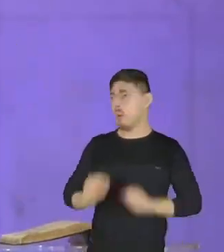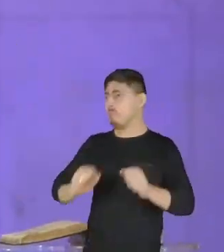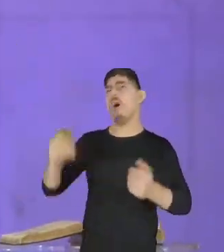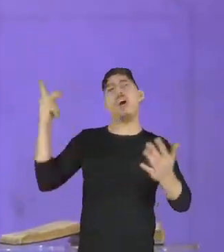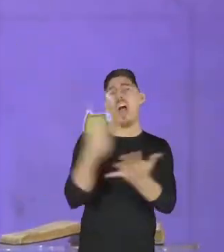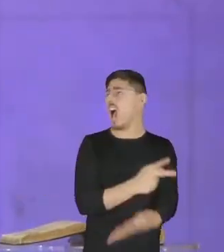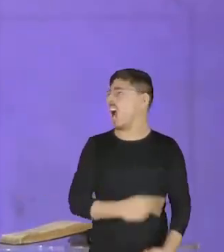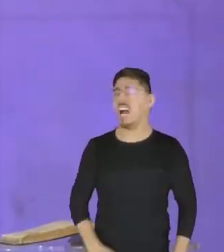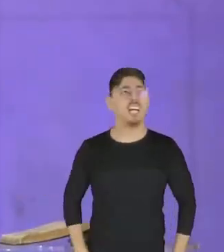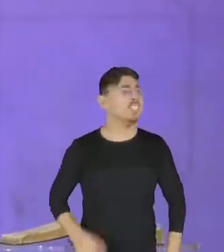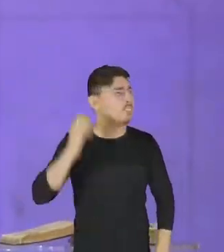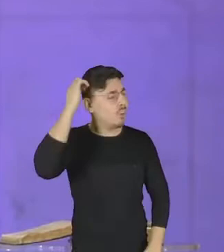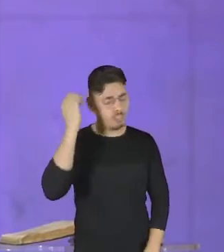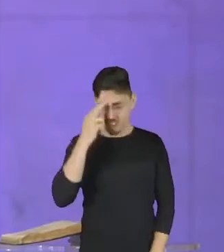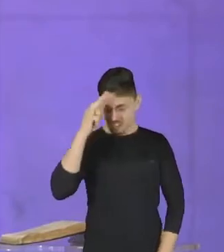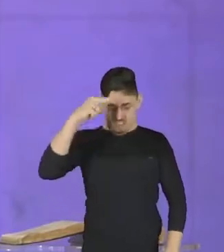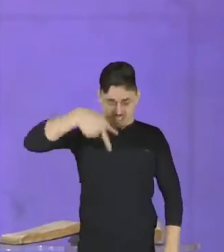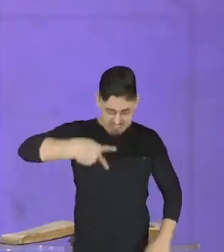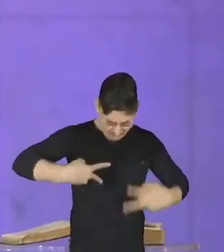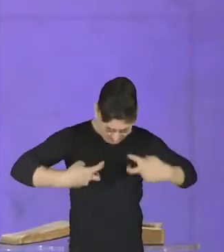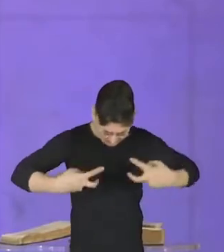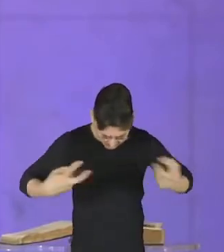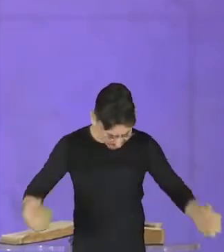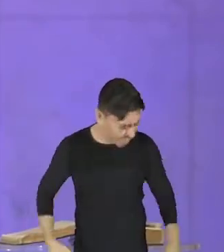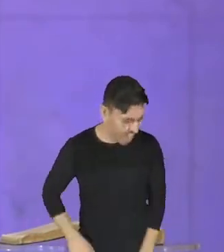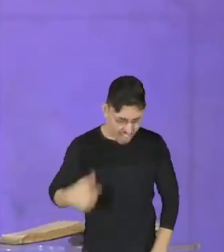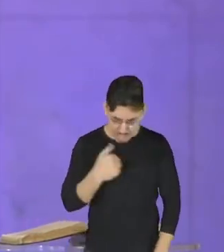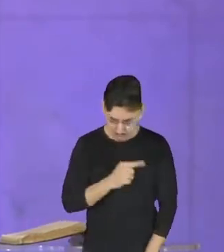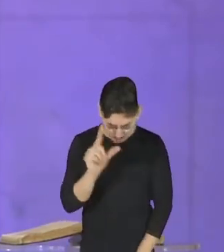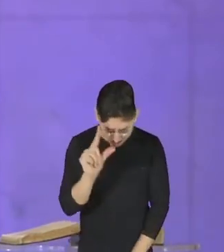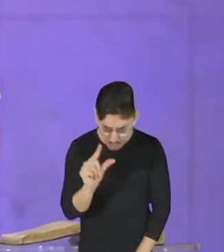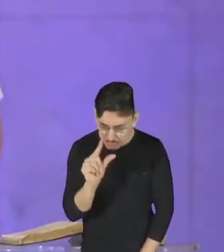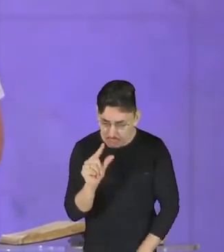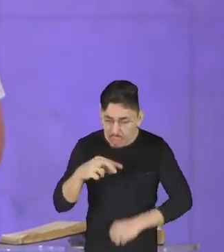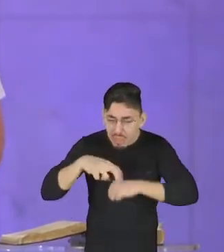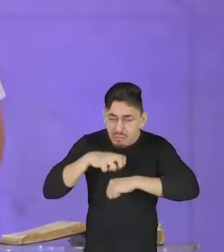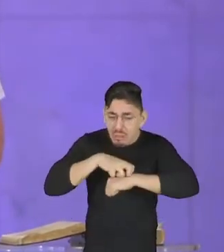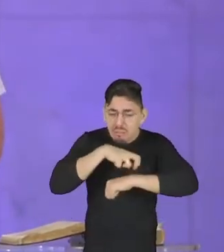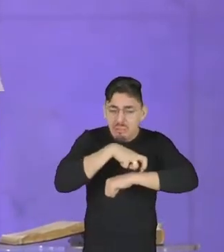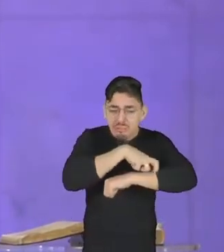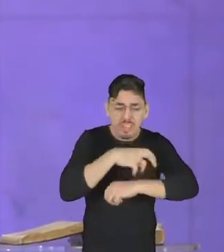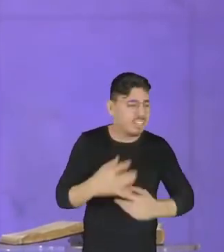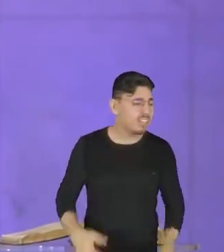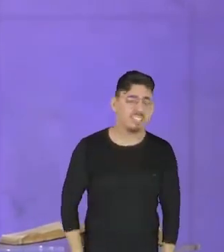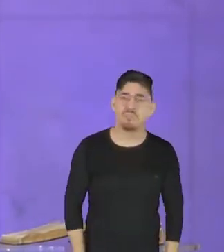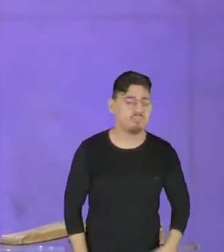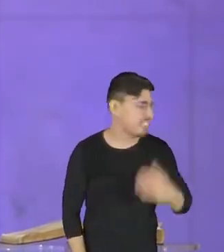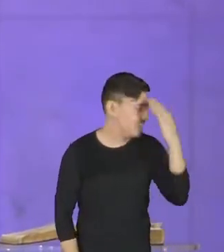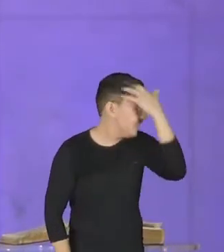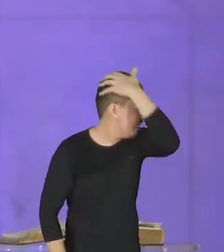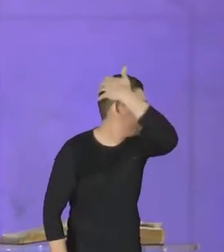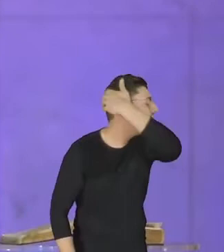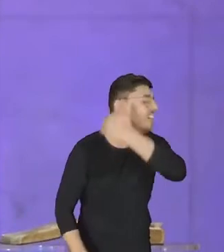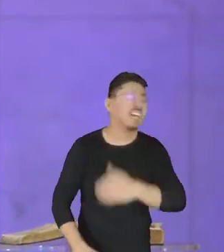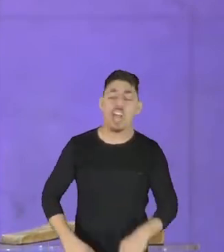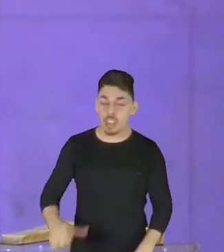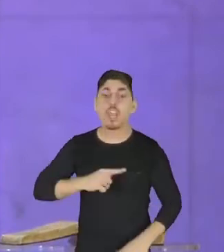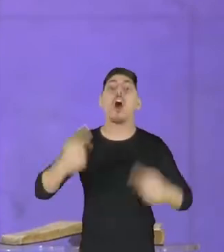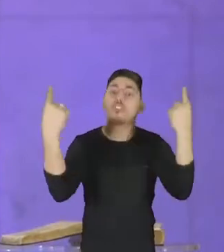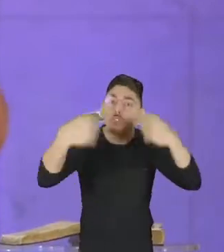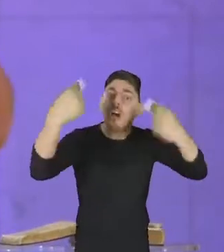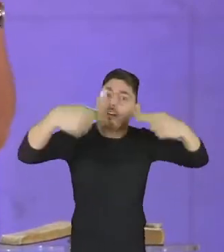olhamos para nós mesmos e nós vemos que nós somos gafanhotos. Nós temos inúmeros